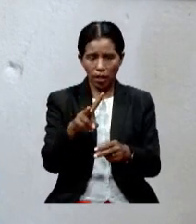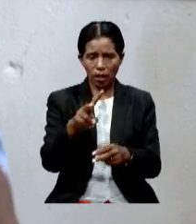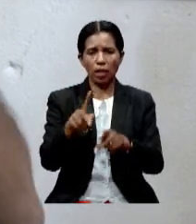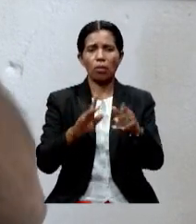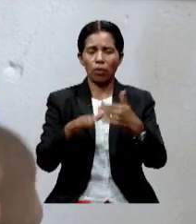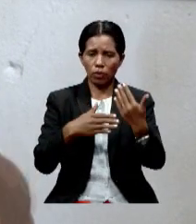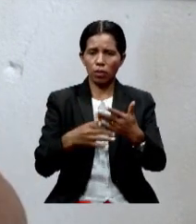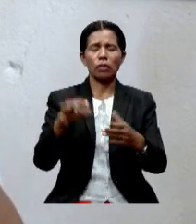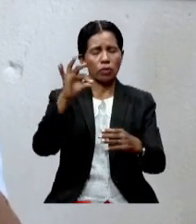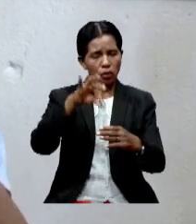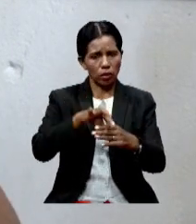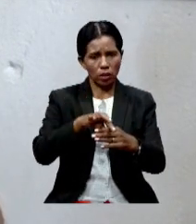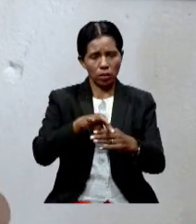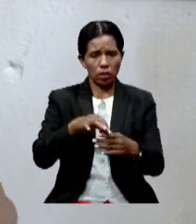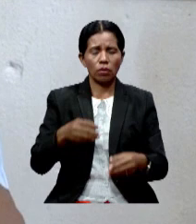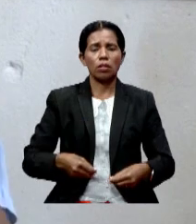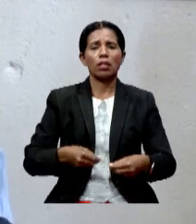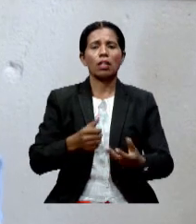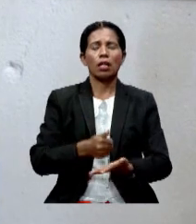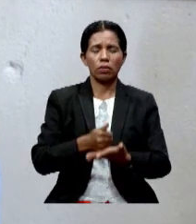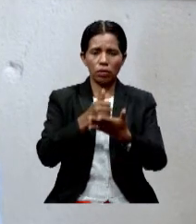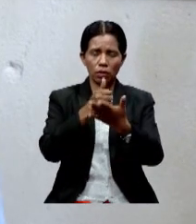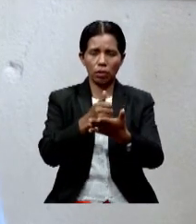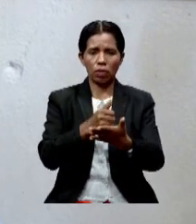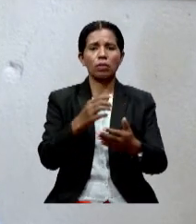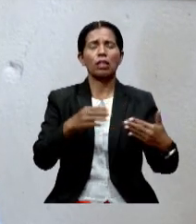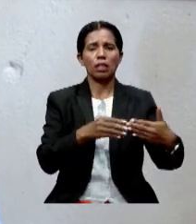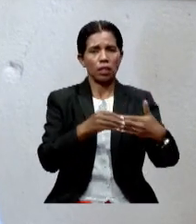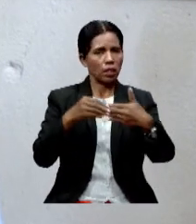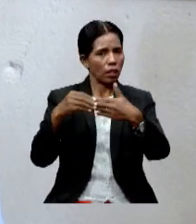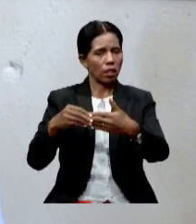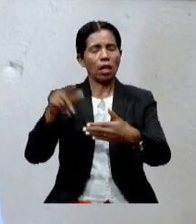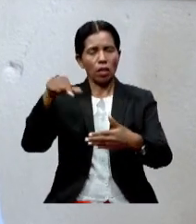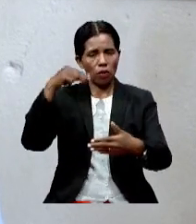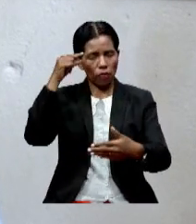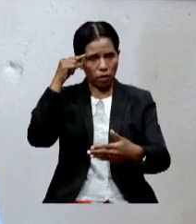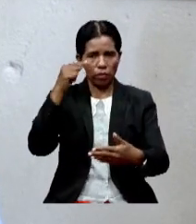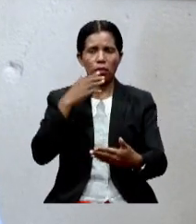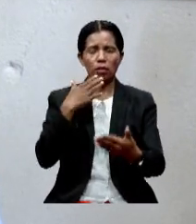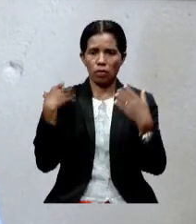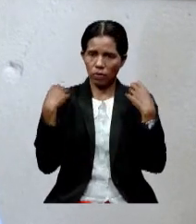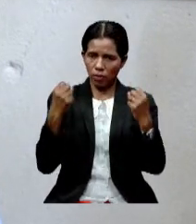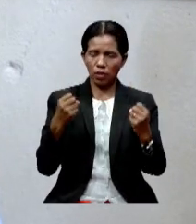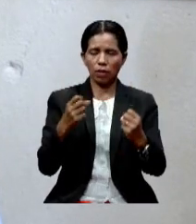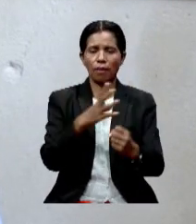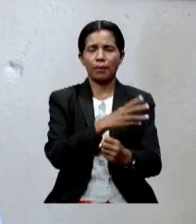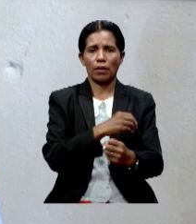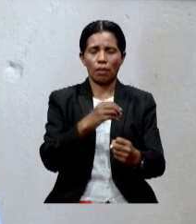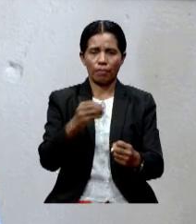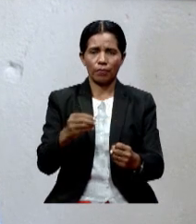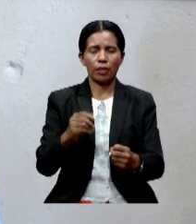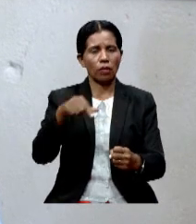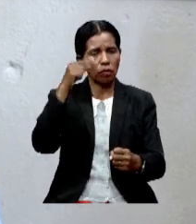né? Rodi forma, governação ida na bema ka forte, governação ida na